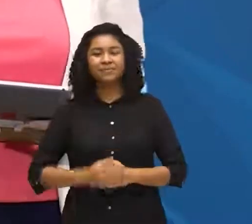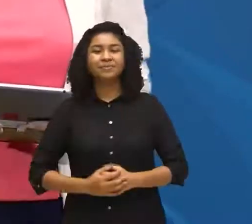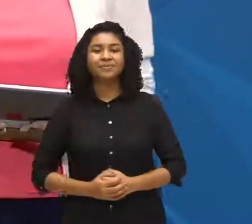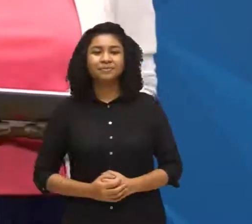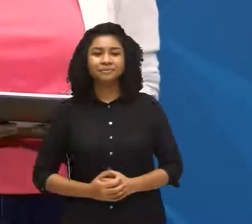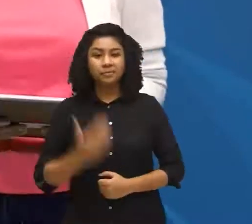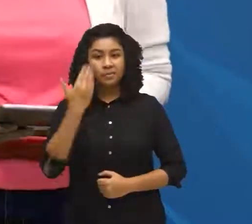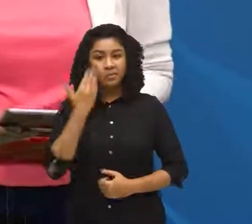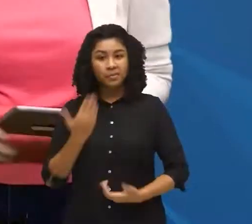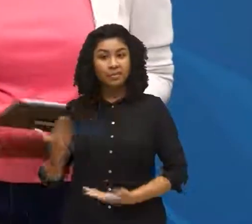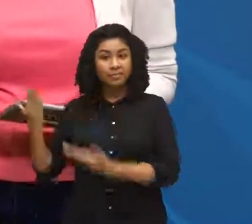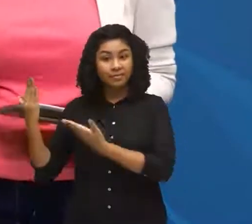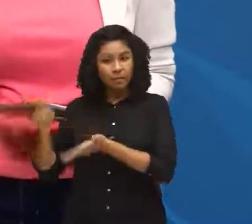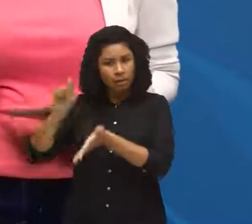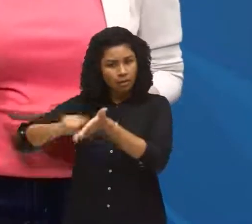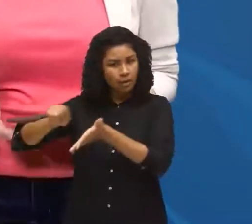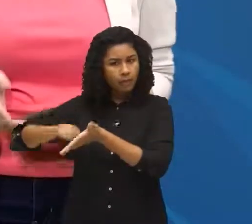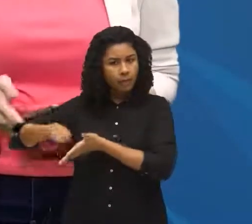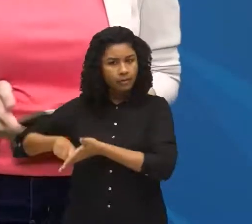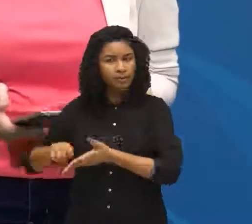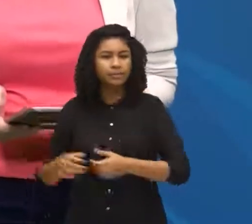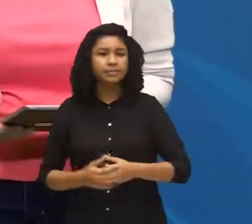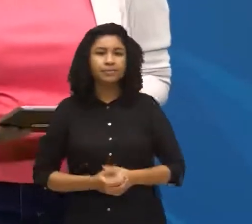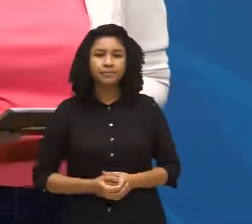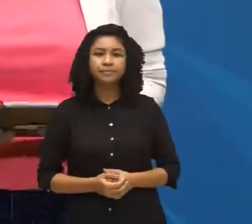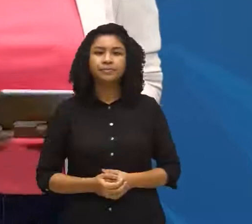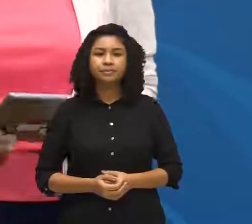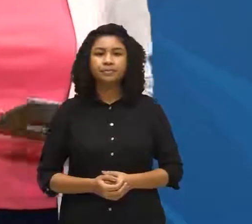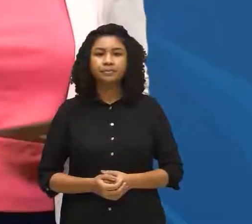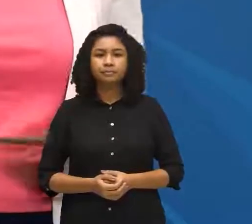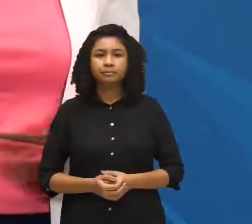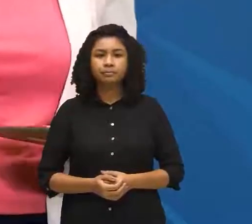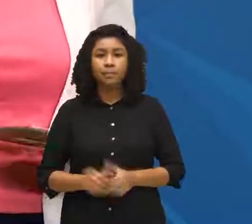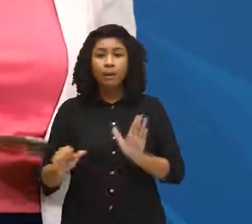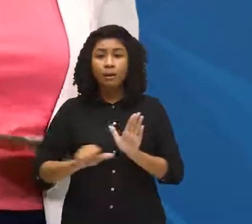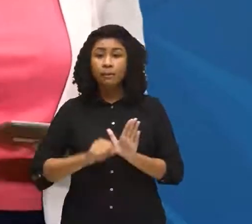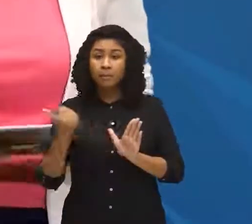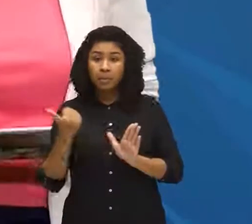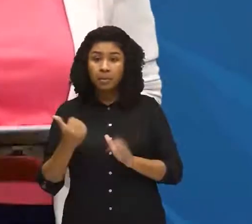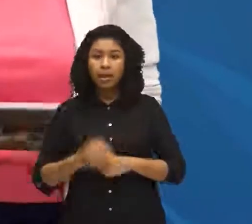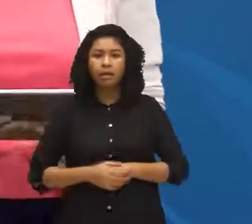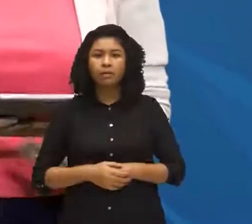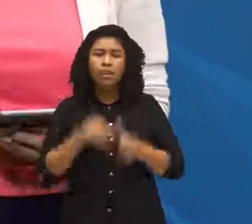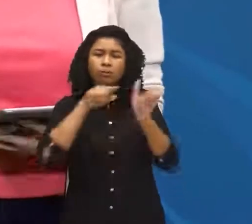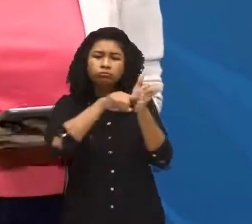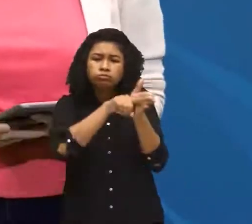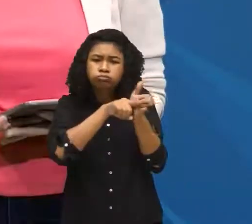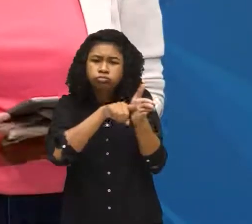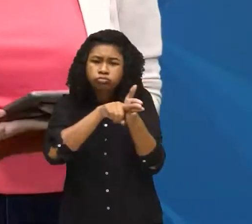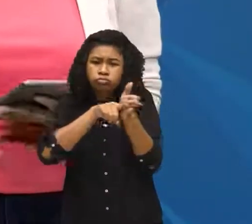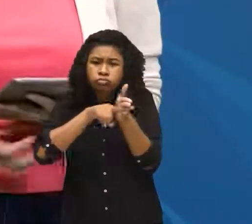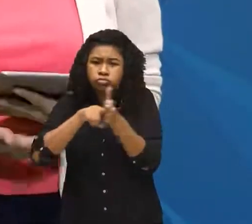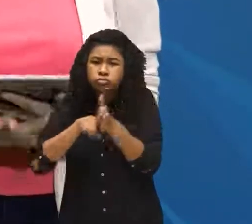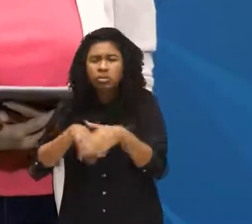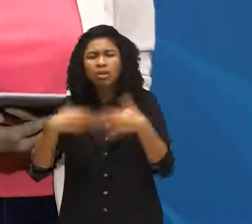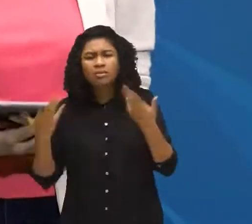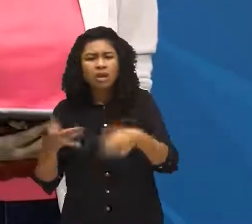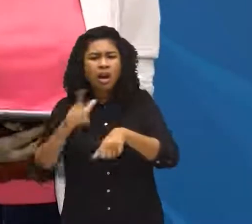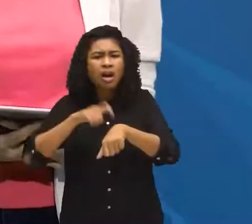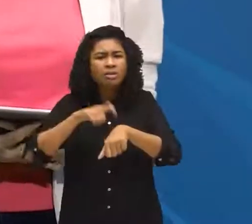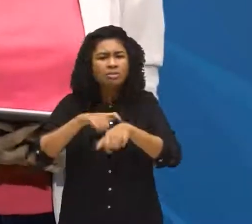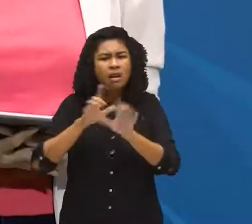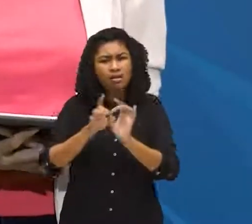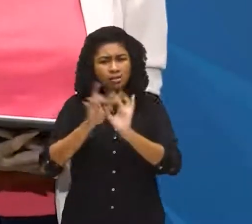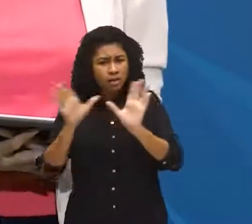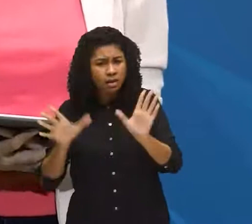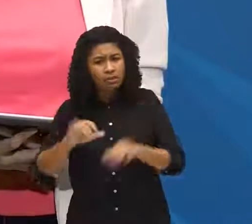anota. Como combater as fake news? Primeiro, faça uma pesquisa, né? Então, se você está com tempo, achou que